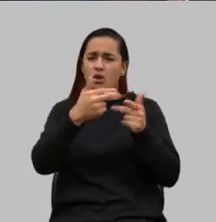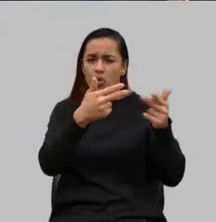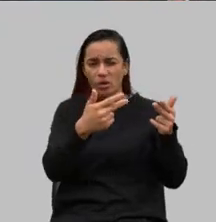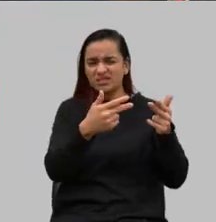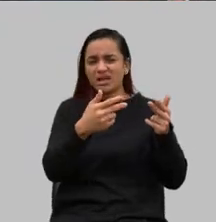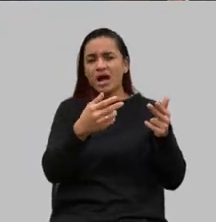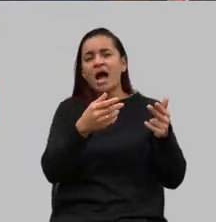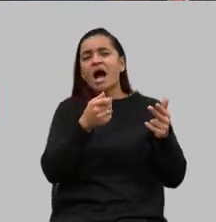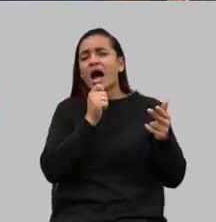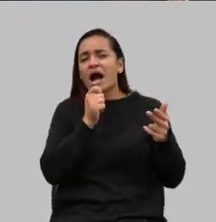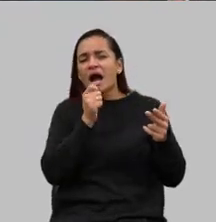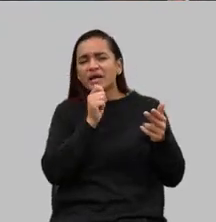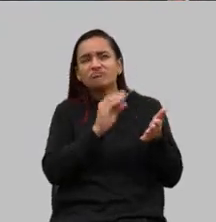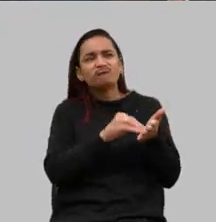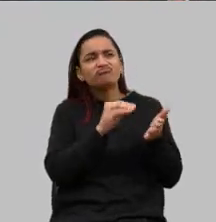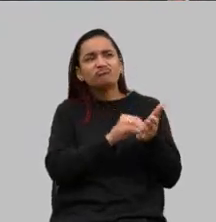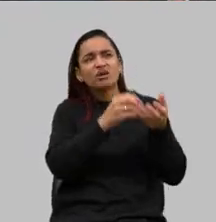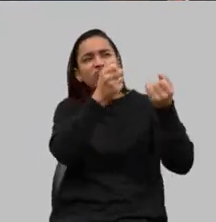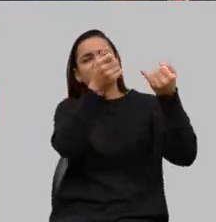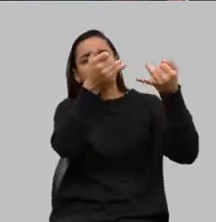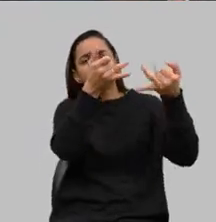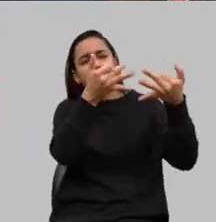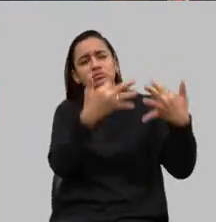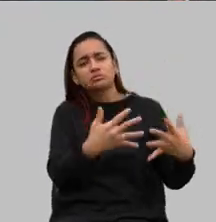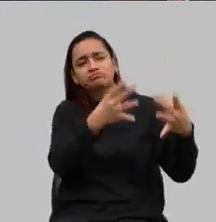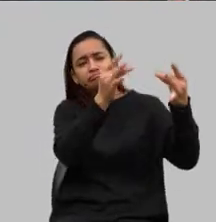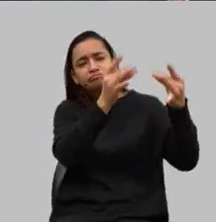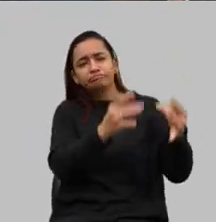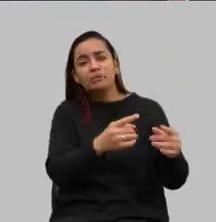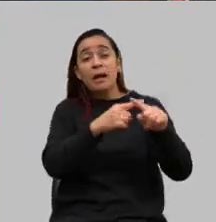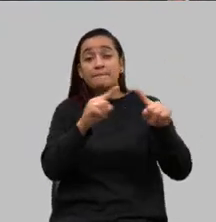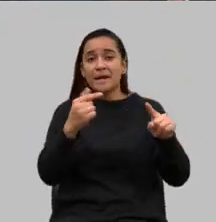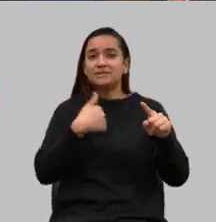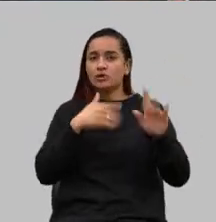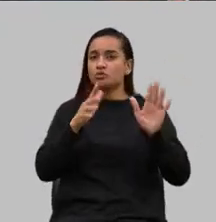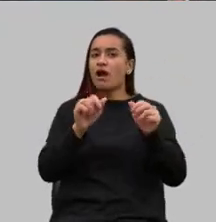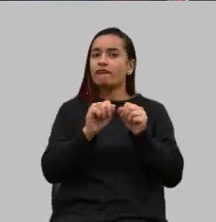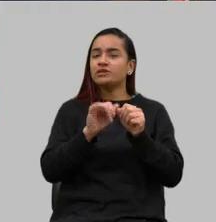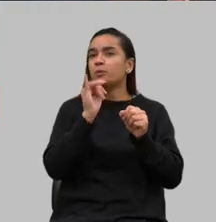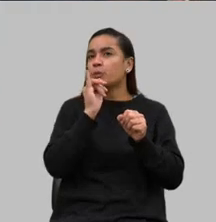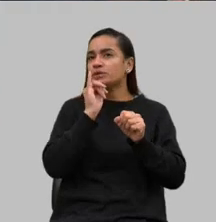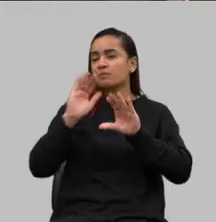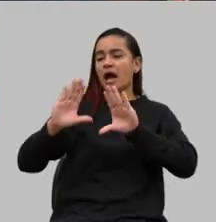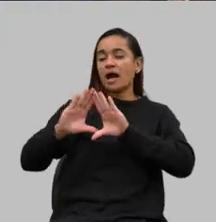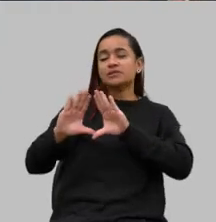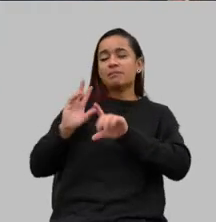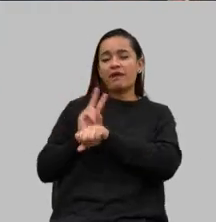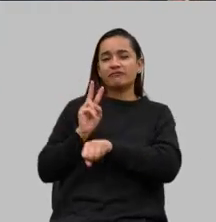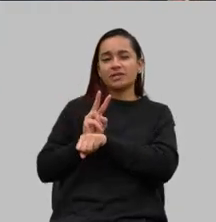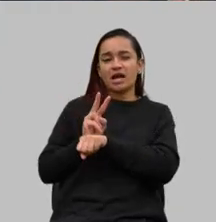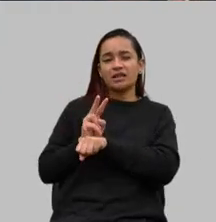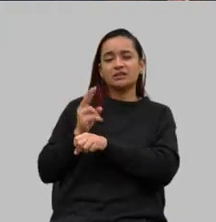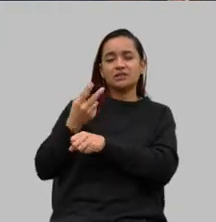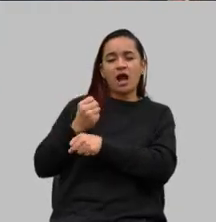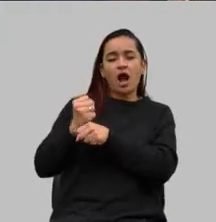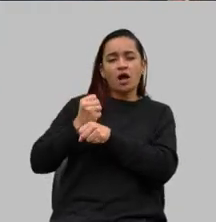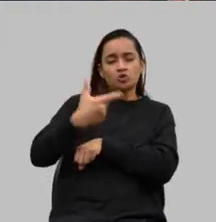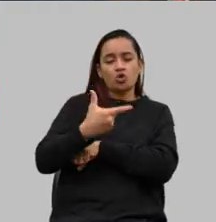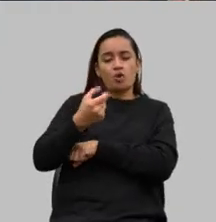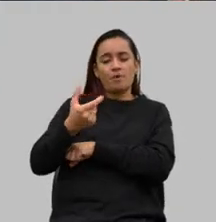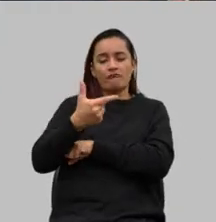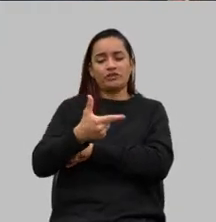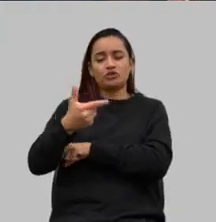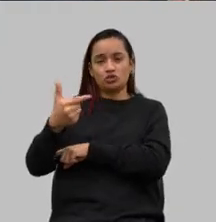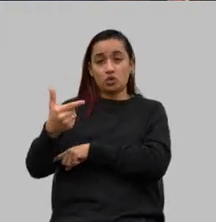que é um assunto que eu trato no Assembleia fiscaliza por exemplo em 2022 que lamentavelmente em função eh